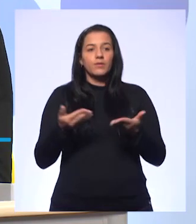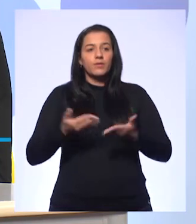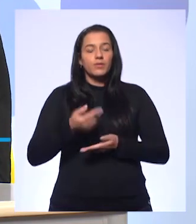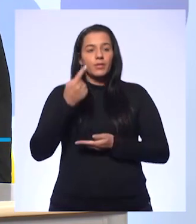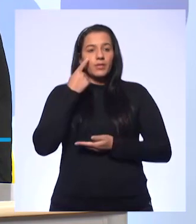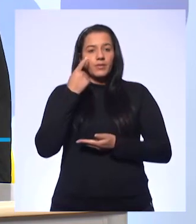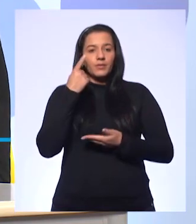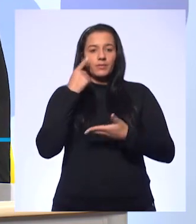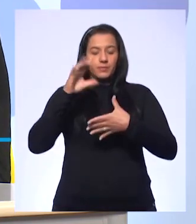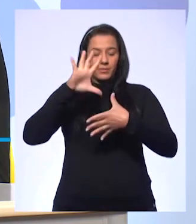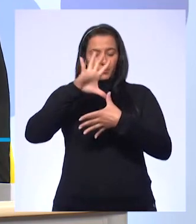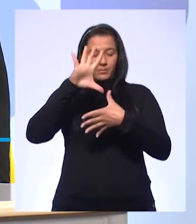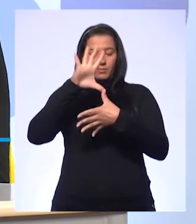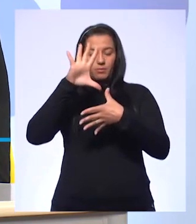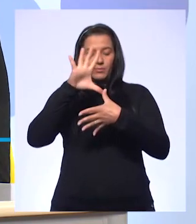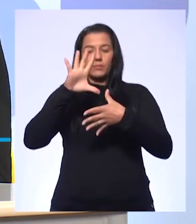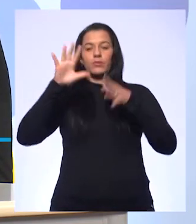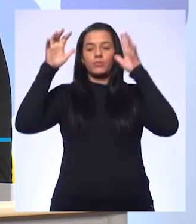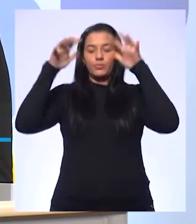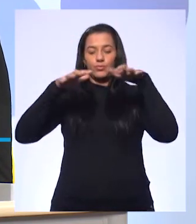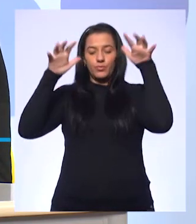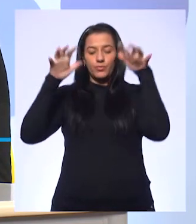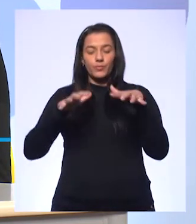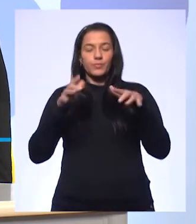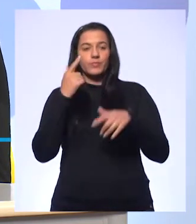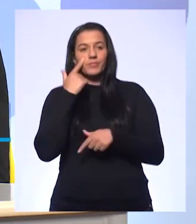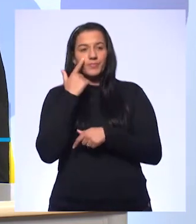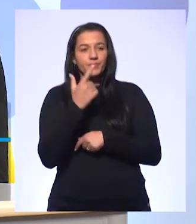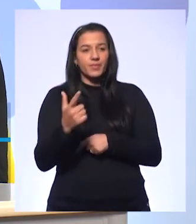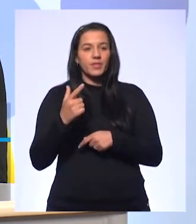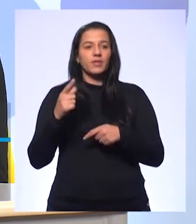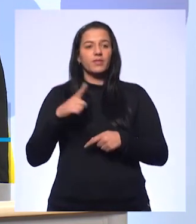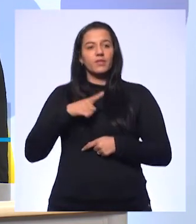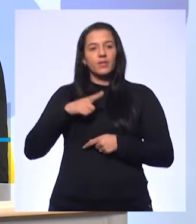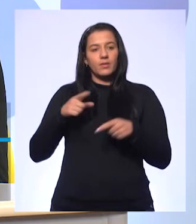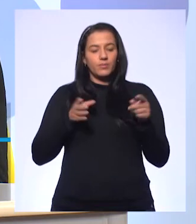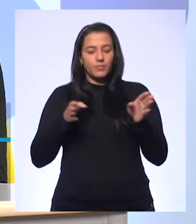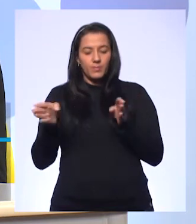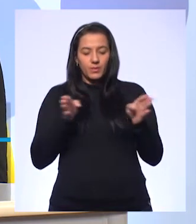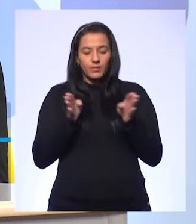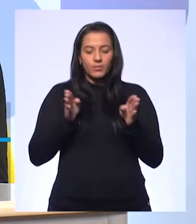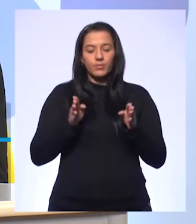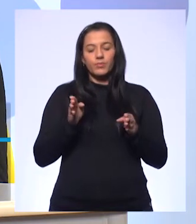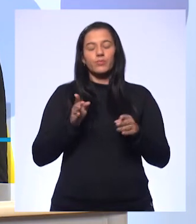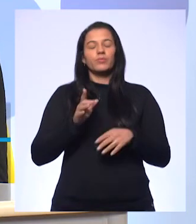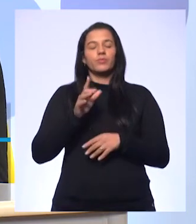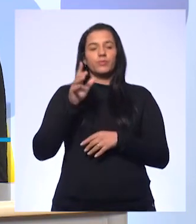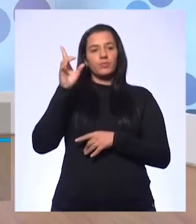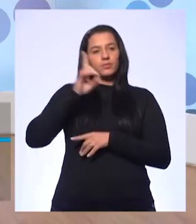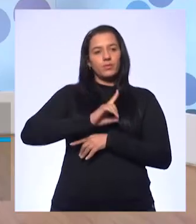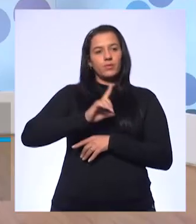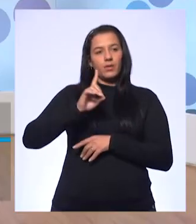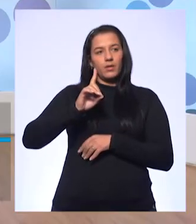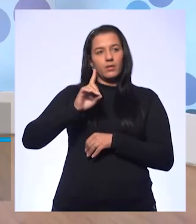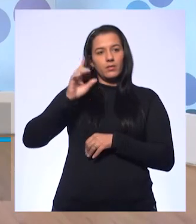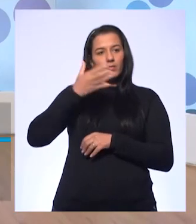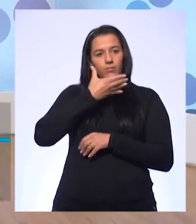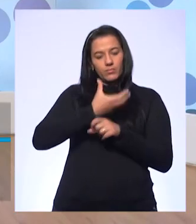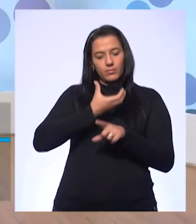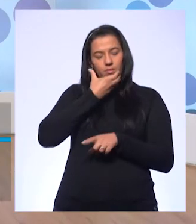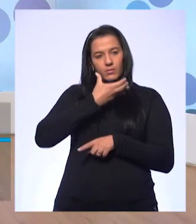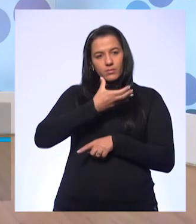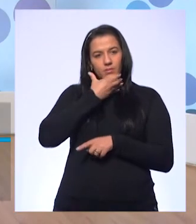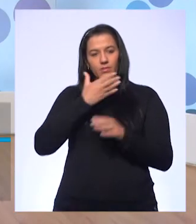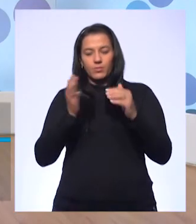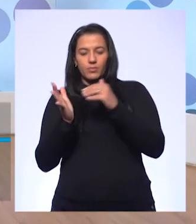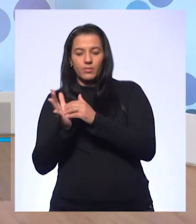ali da questão das chuvas, né, que existe um período que é de dezembro a fevereiro, que não tem chuva,